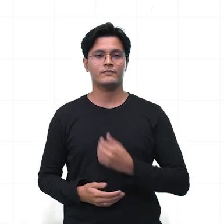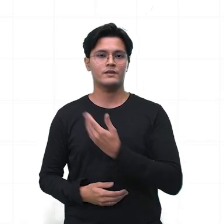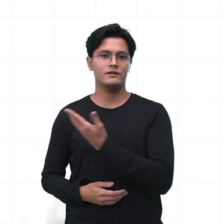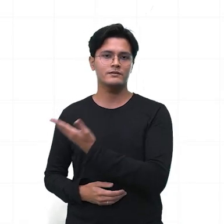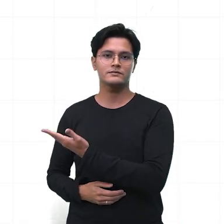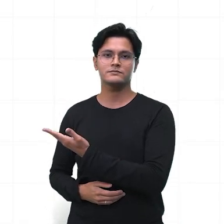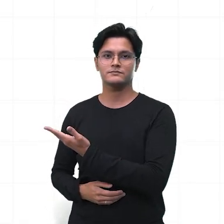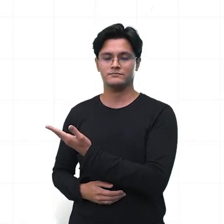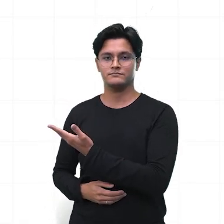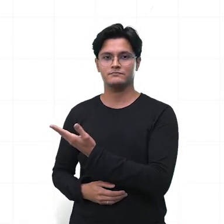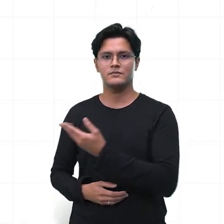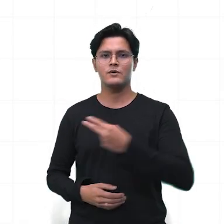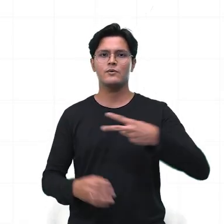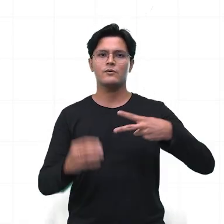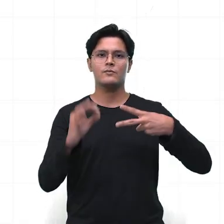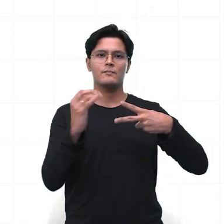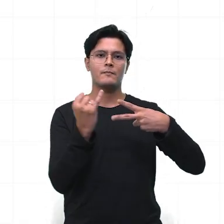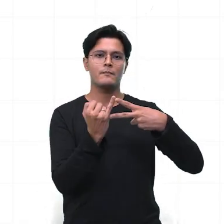definindo o polígono.